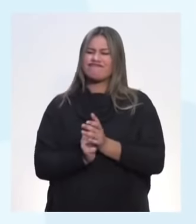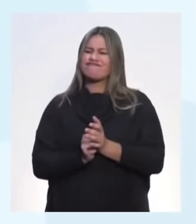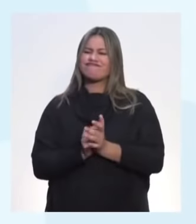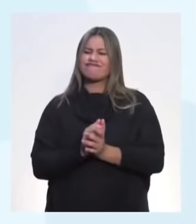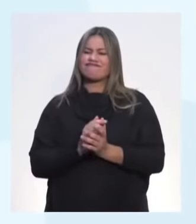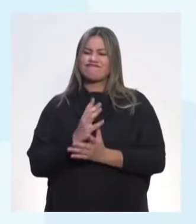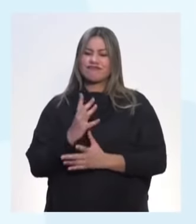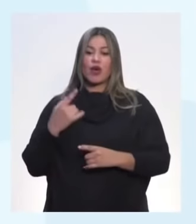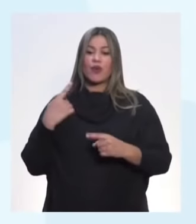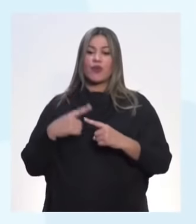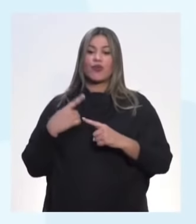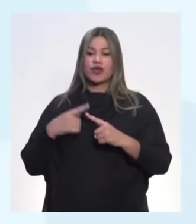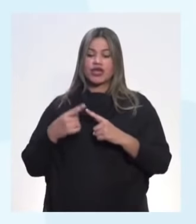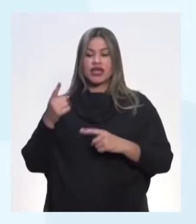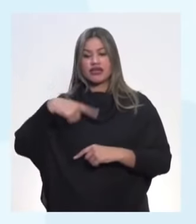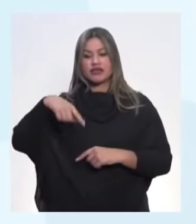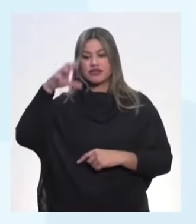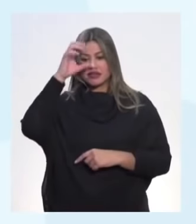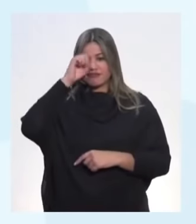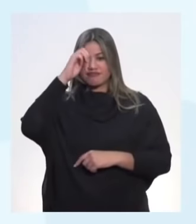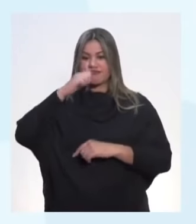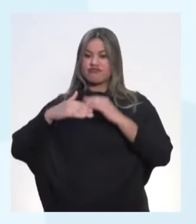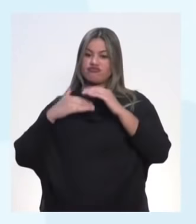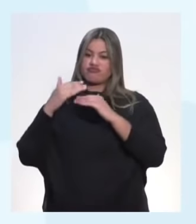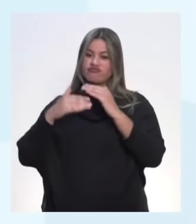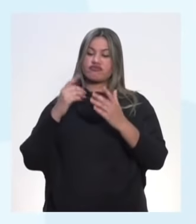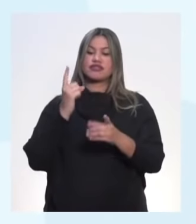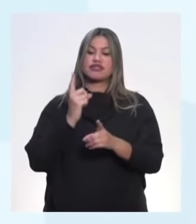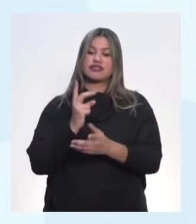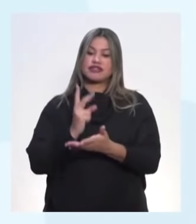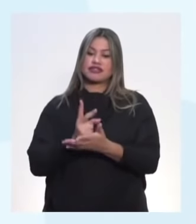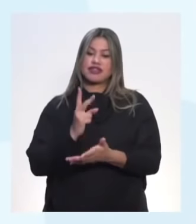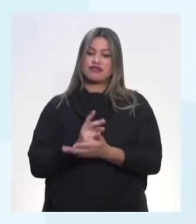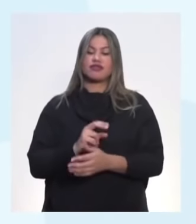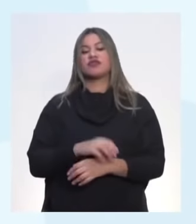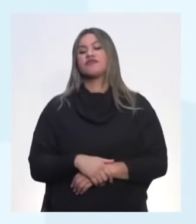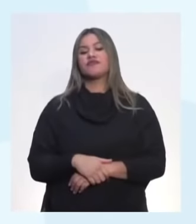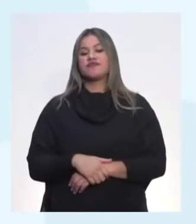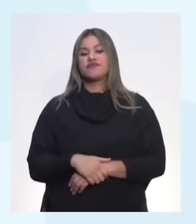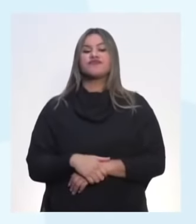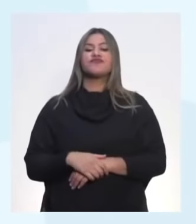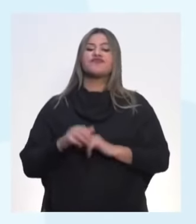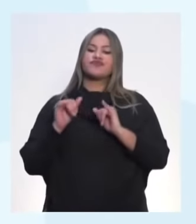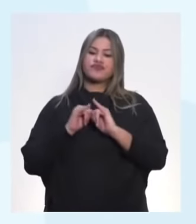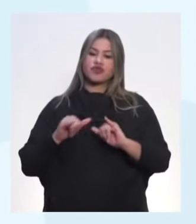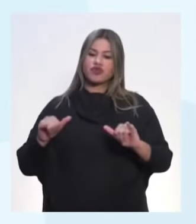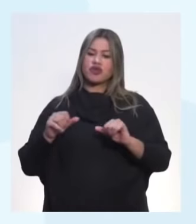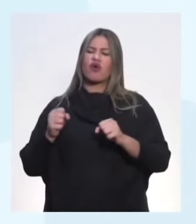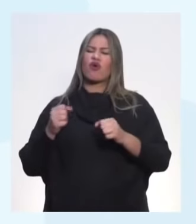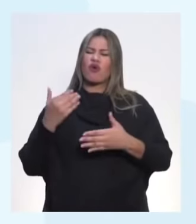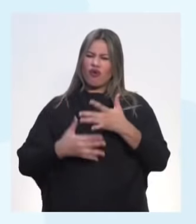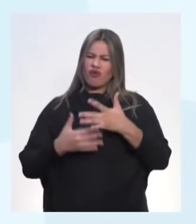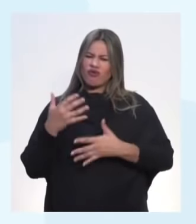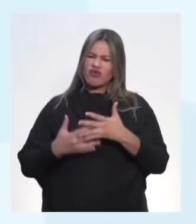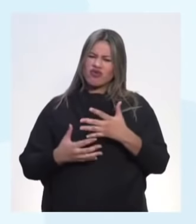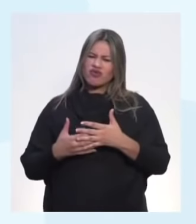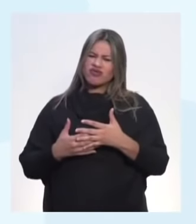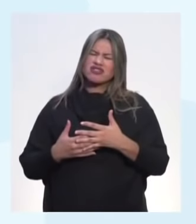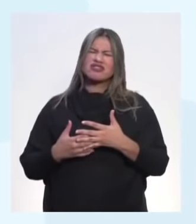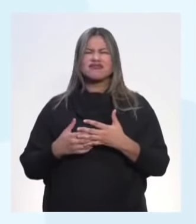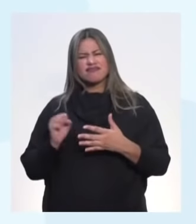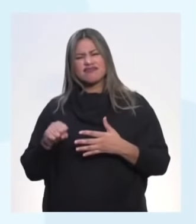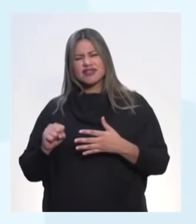porque aprendizado é uma construção. Então é o seguinte, ainda confunde-se com notícia? Confunde-se, querendo ou não, passa uma